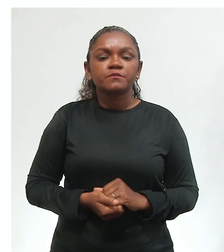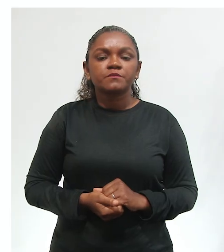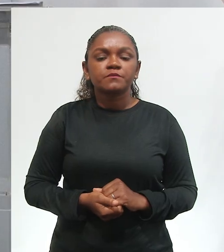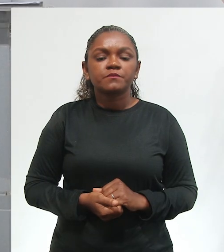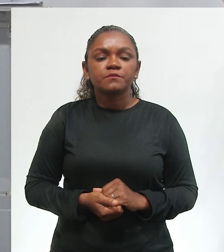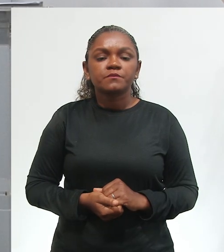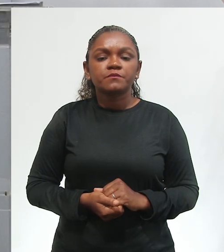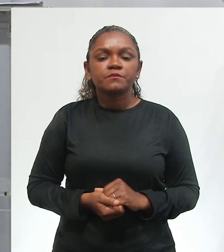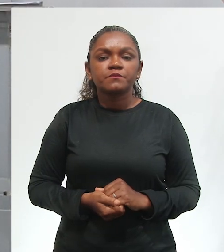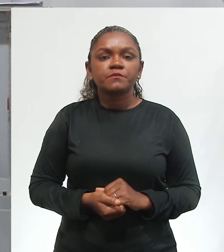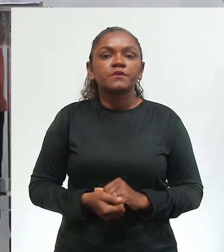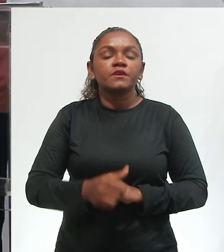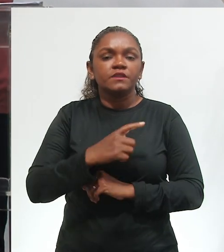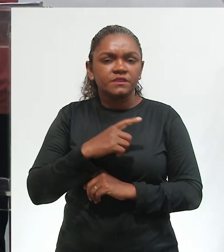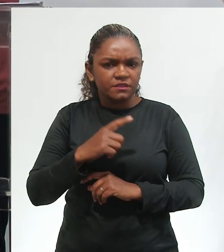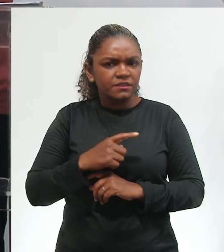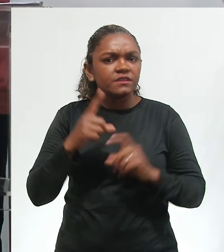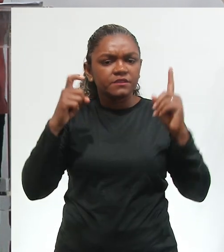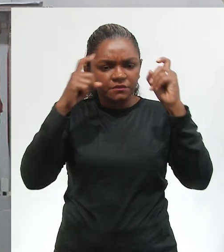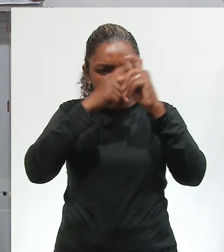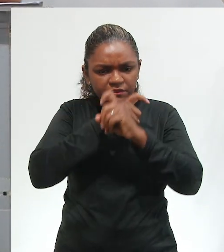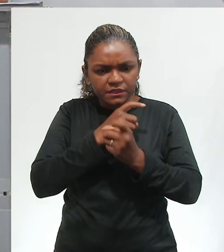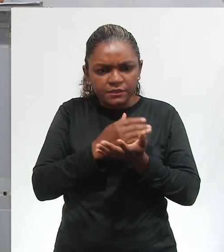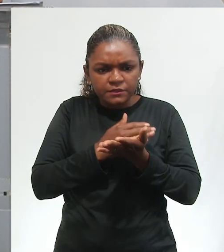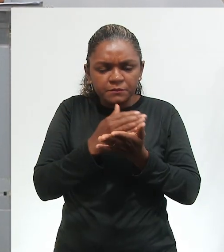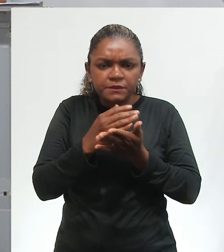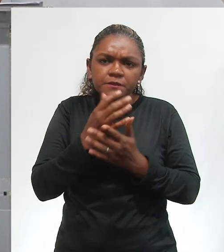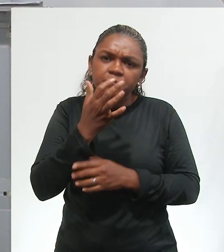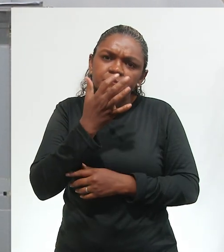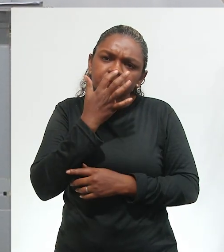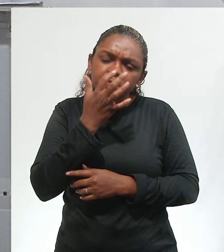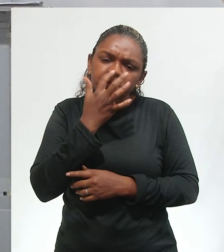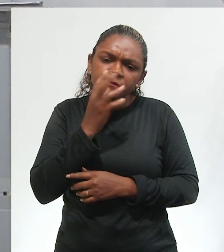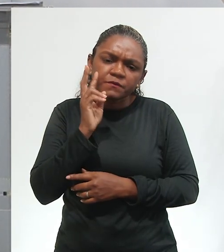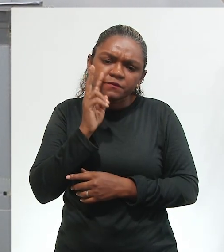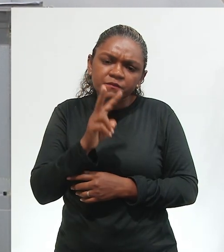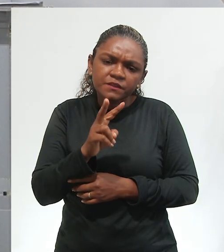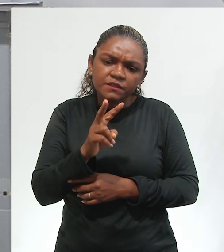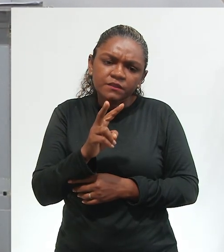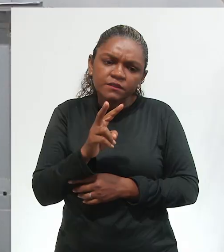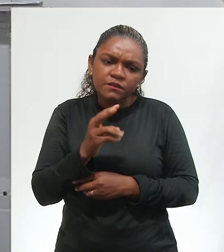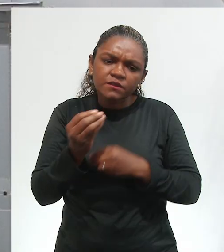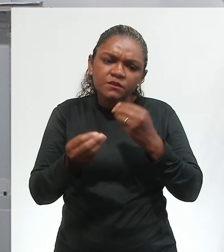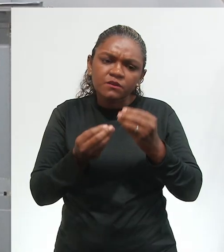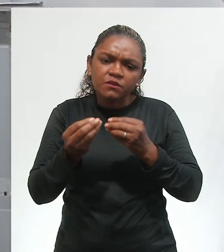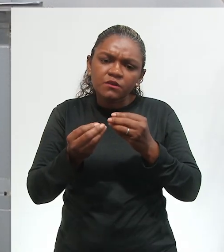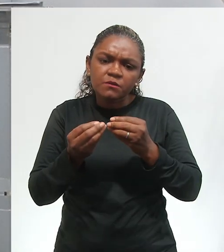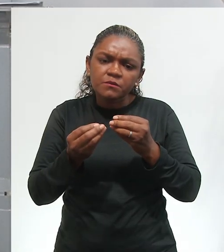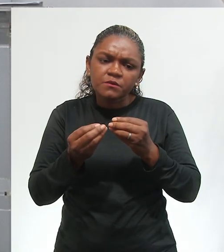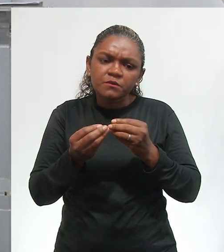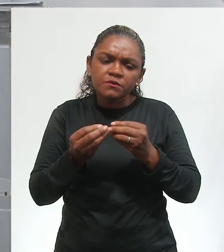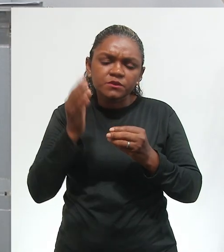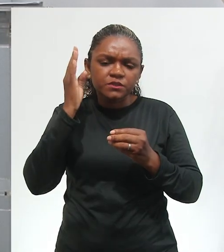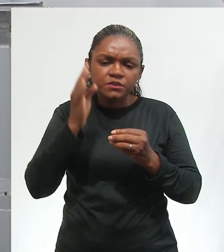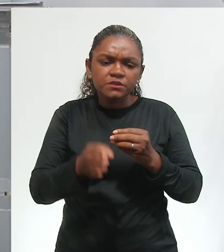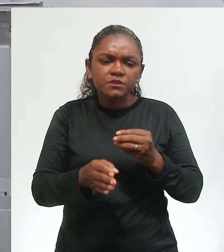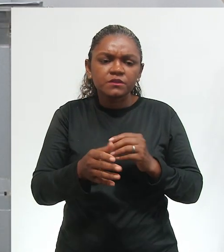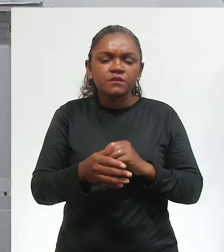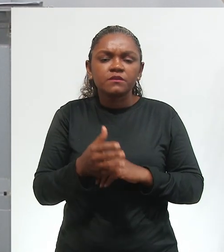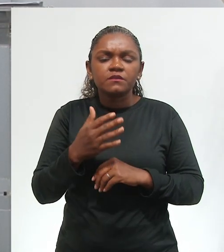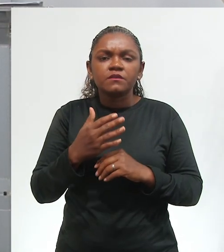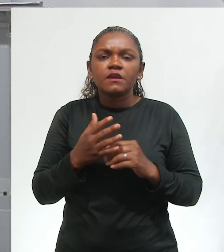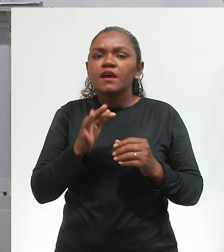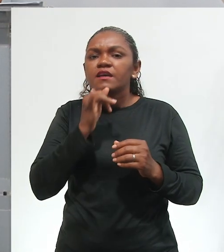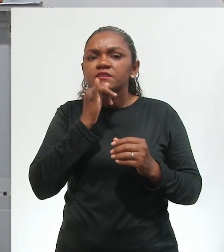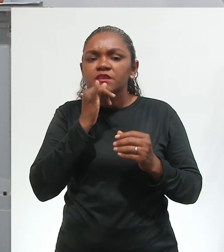vai trazer para o aluno uma dificuldade muito grande inicial, que é aquela questão de pedir emprestado. E esse tal do